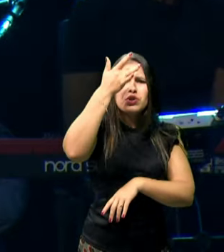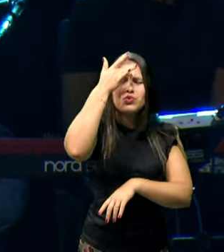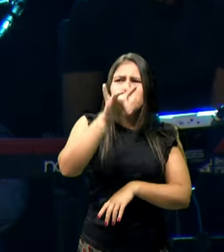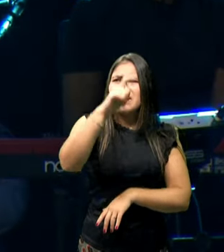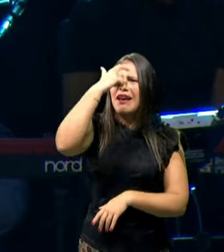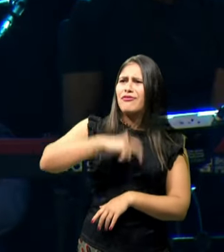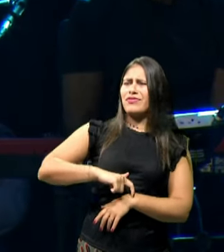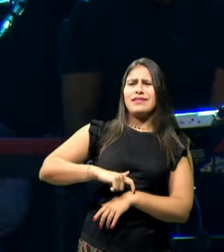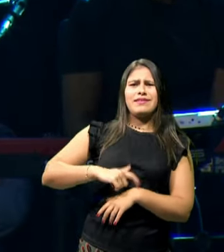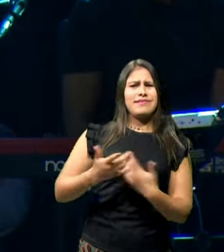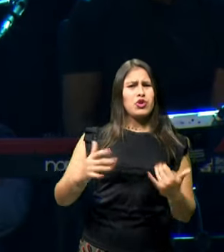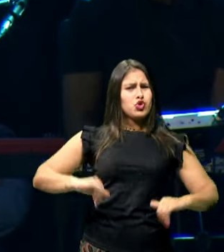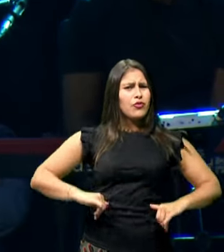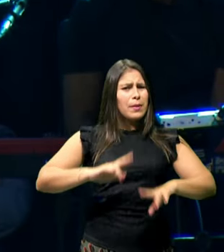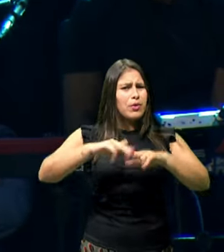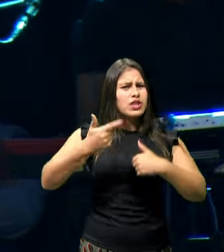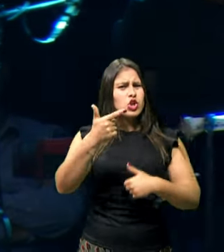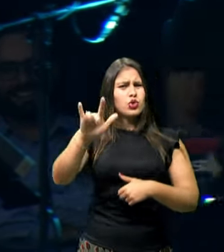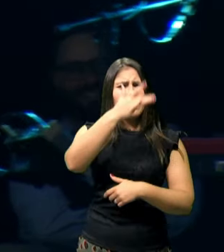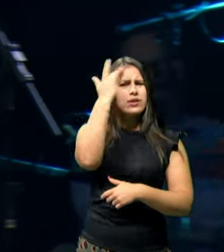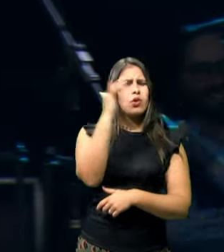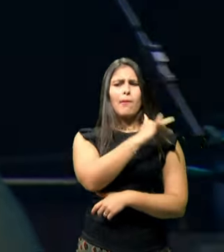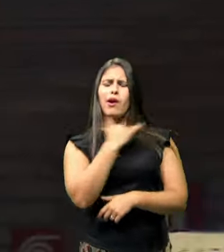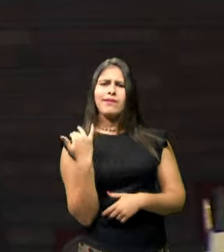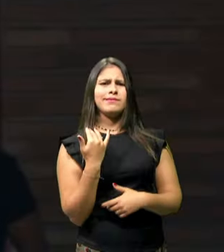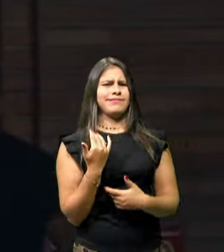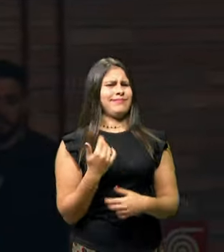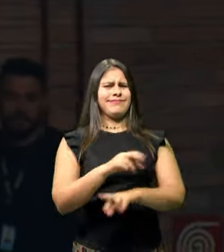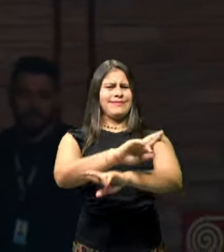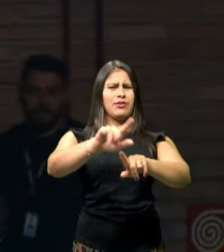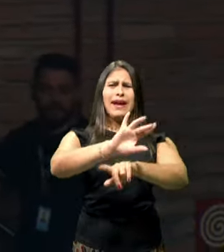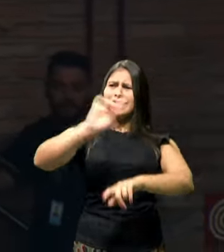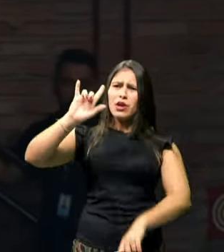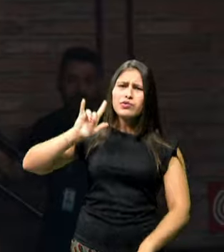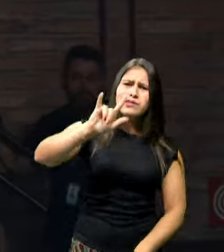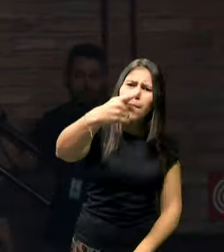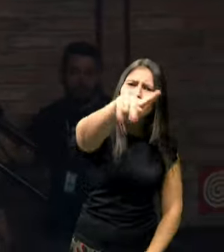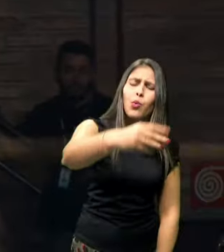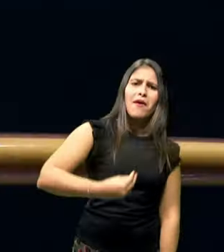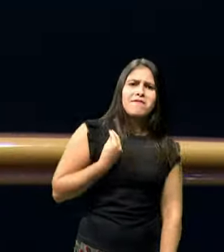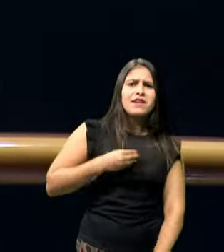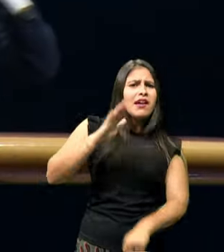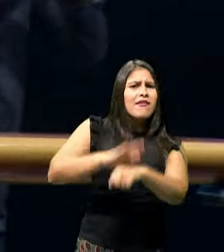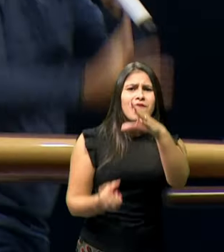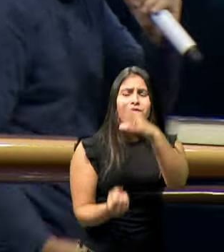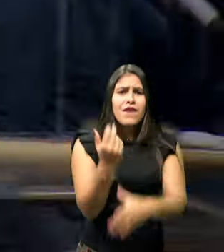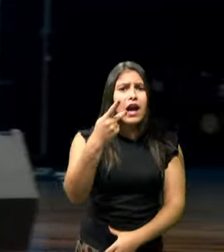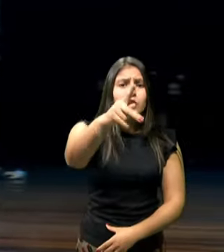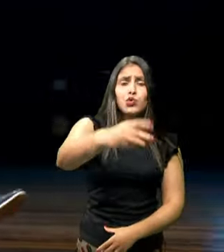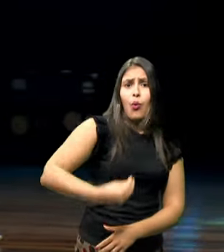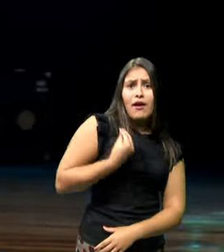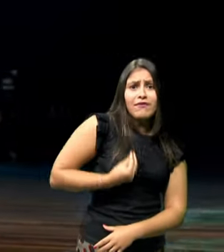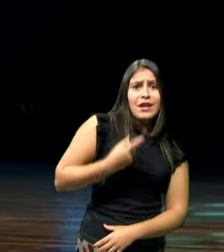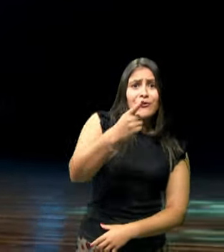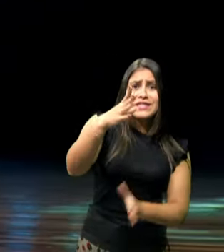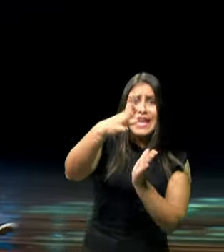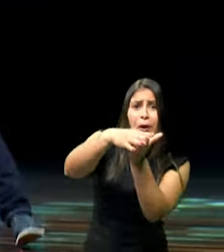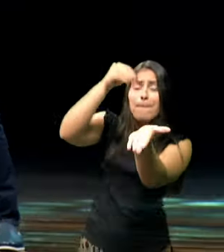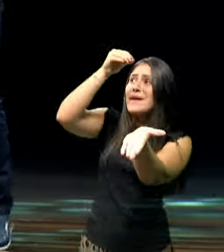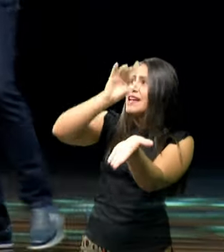passado. Ei! Deus ama você! Deus fez você a imagem e